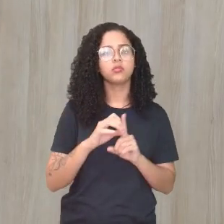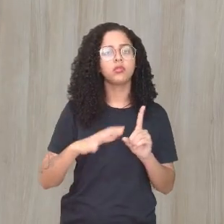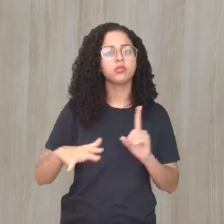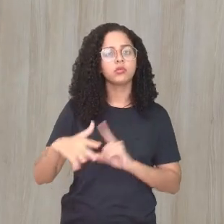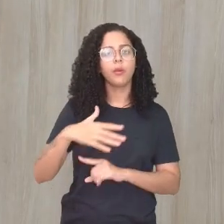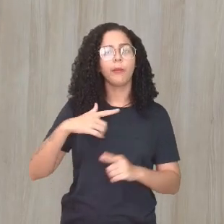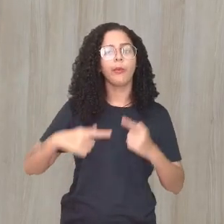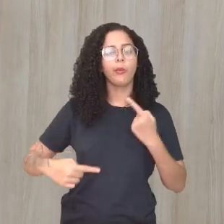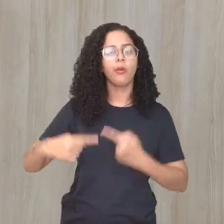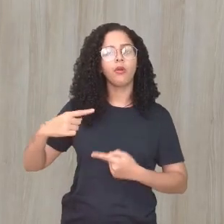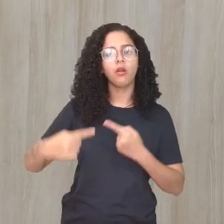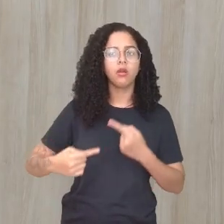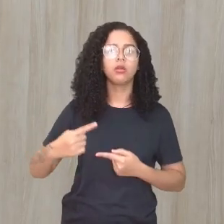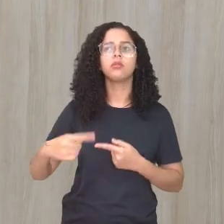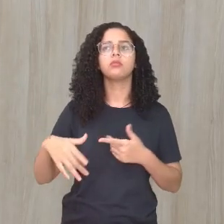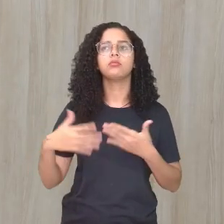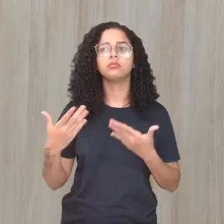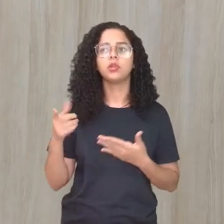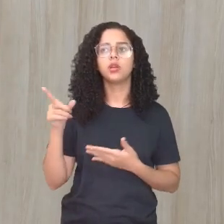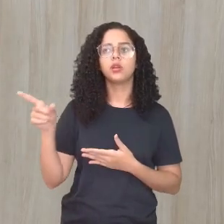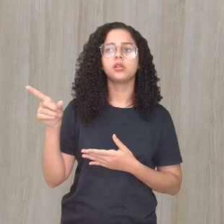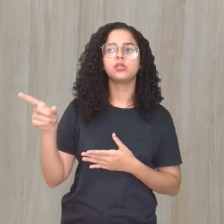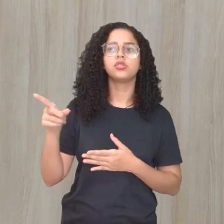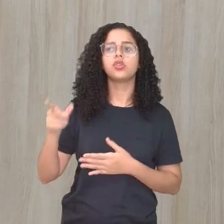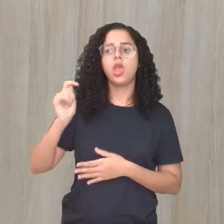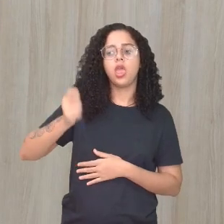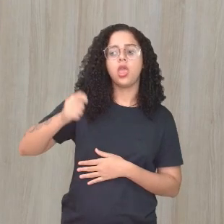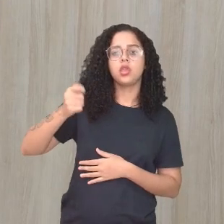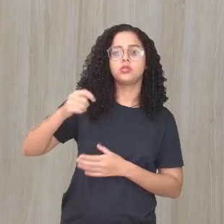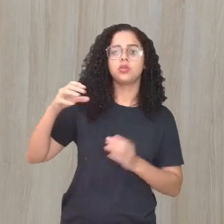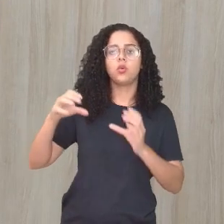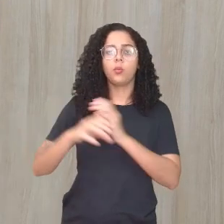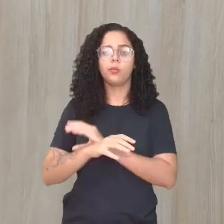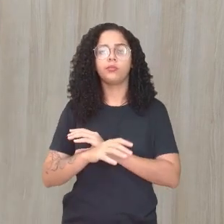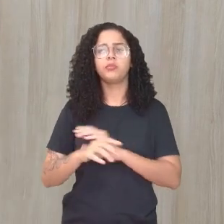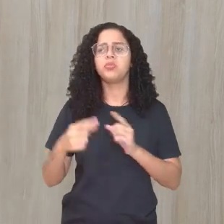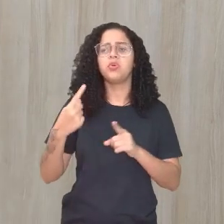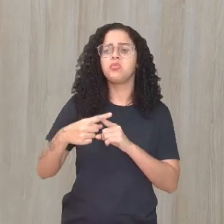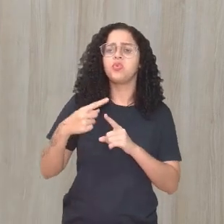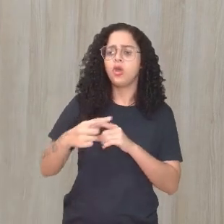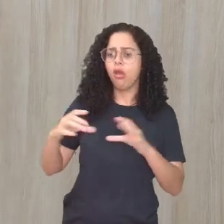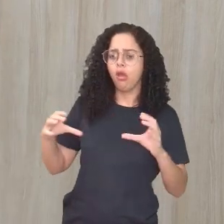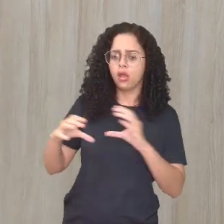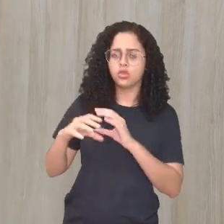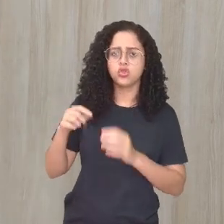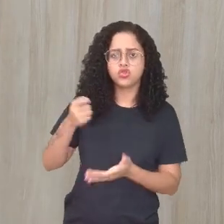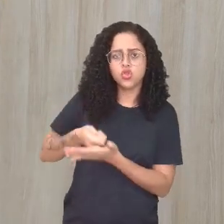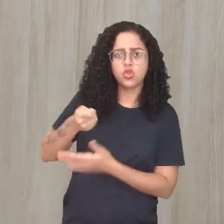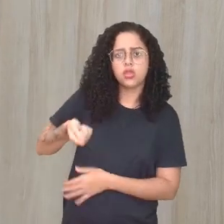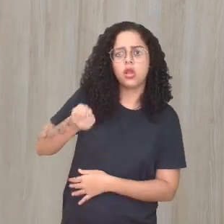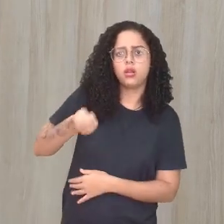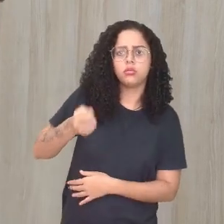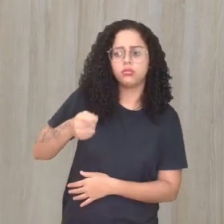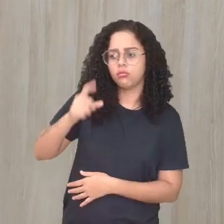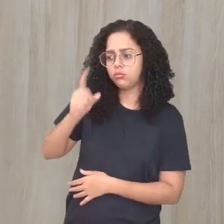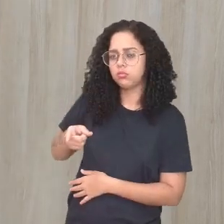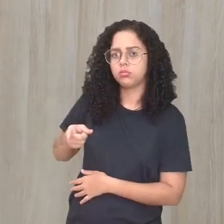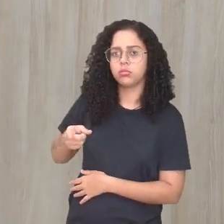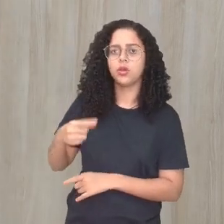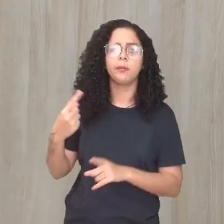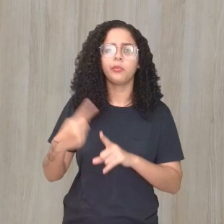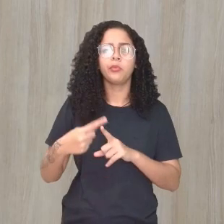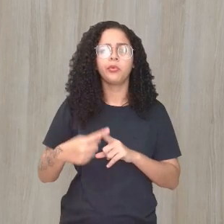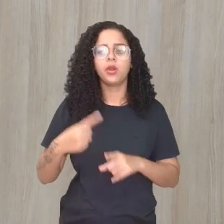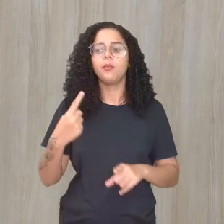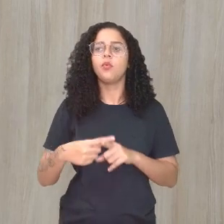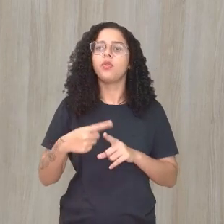político social no qual esses regimes totalitários. Por que totalitários, professor? Porque a